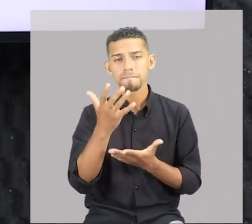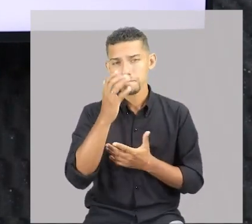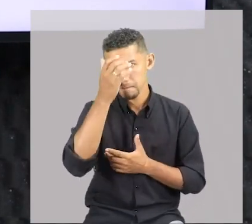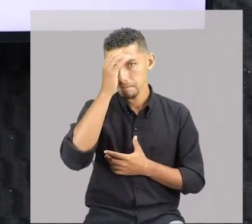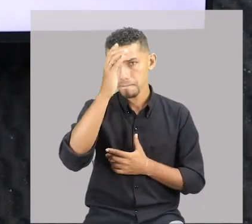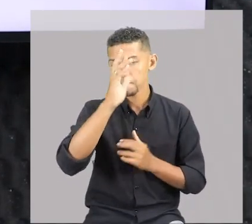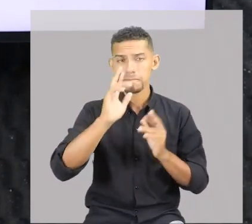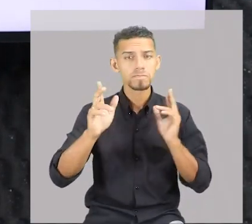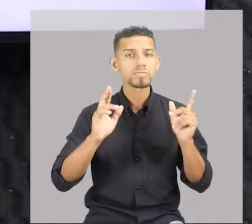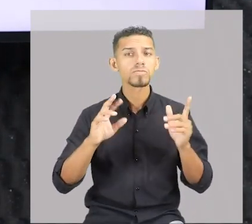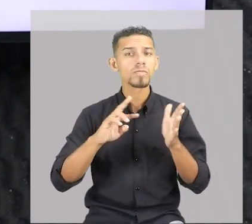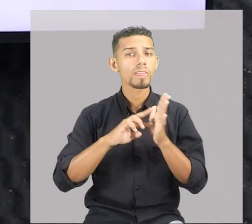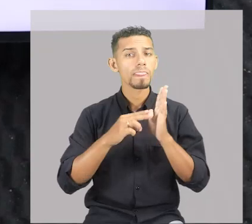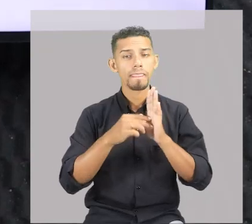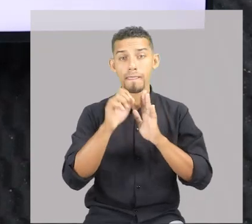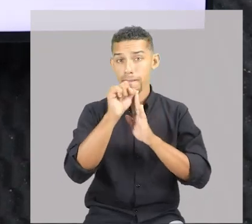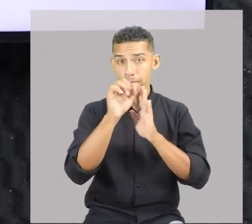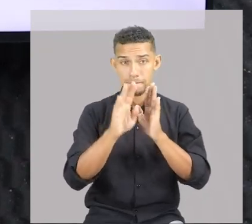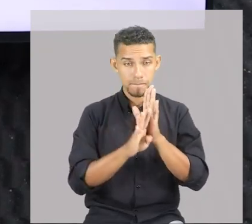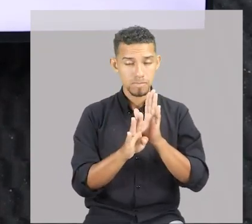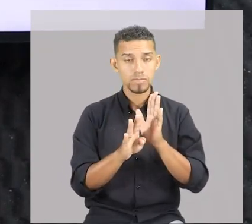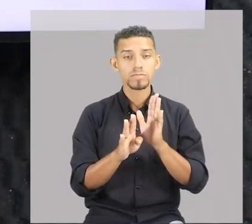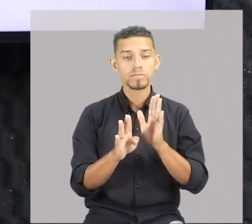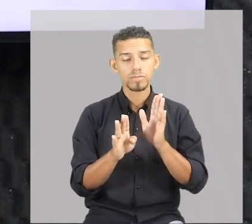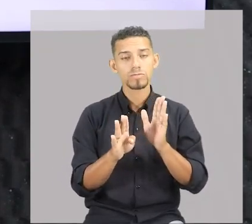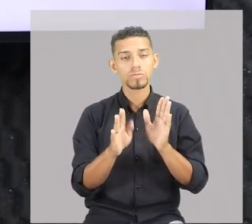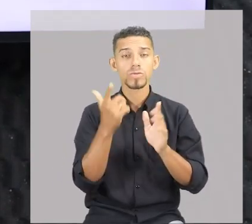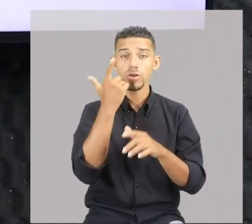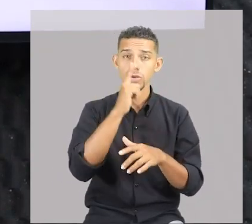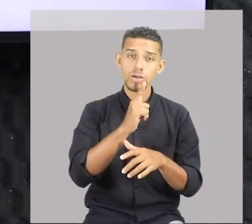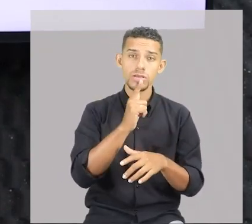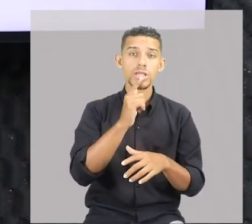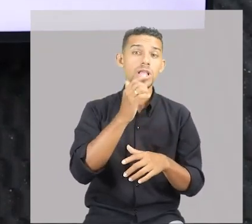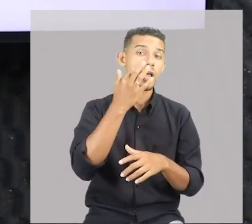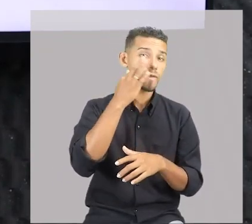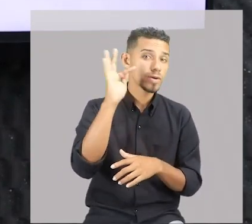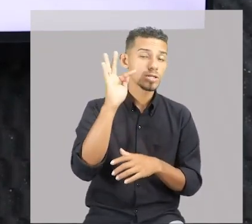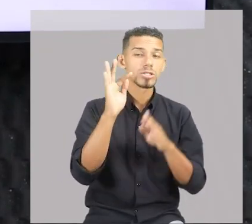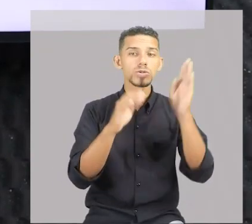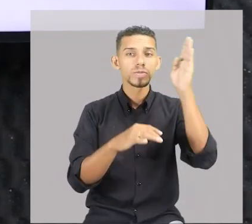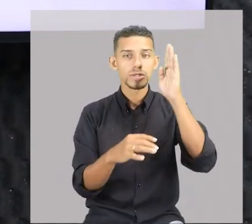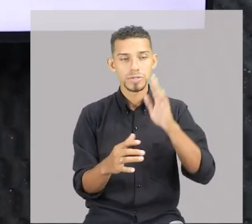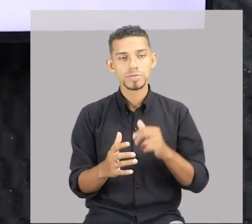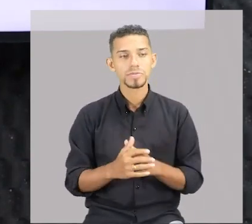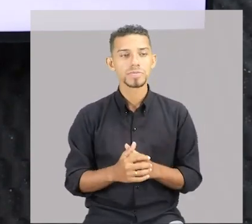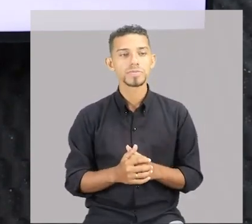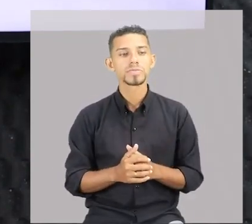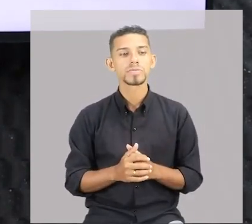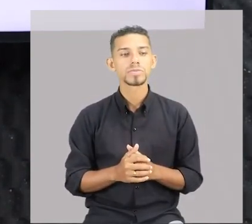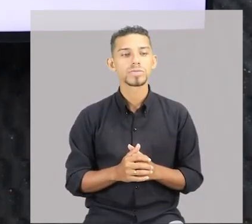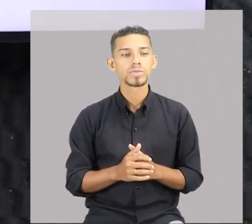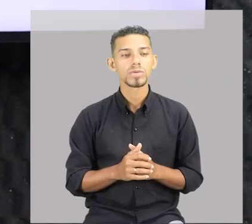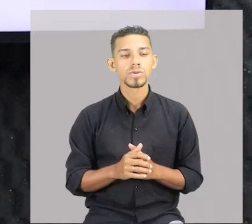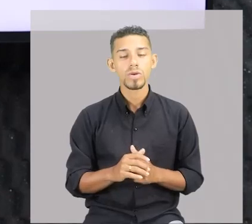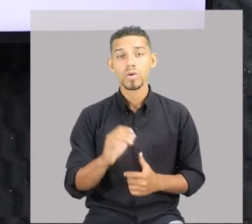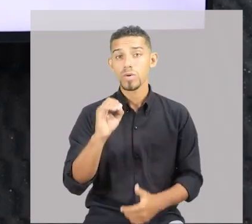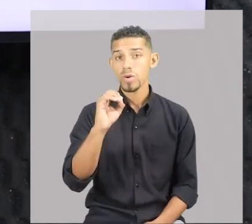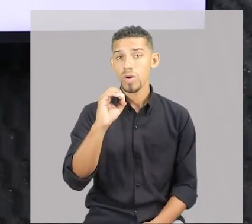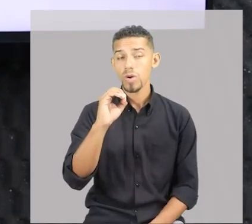diferentes simbolizam para o patrimônio cultural, tanto da França quanto do Brasil? Letra A.